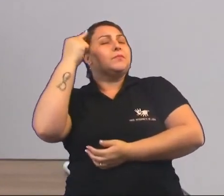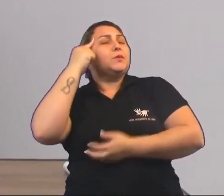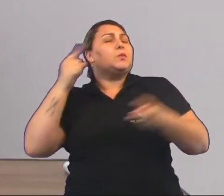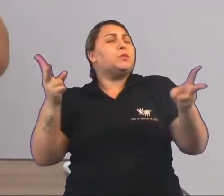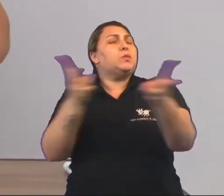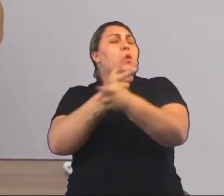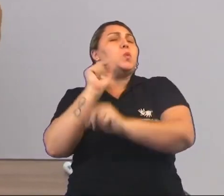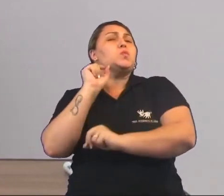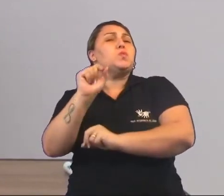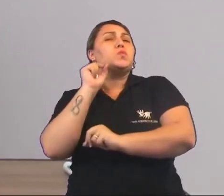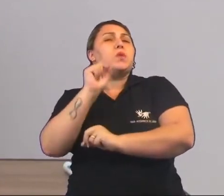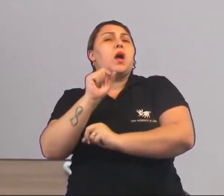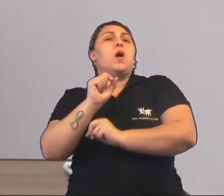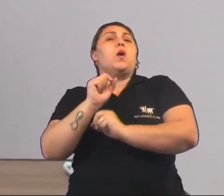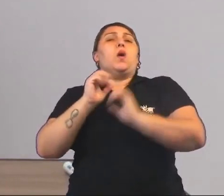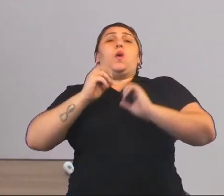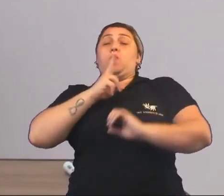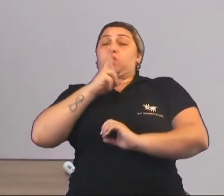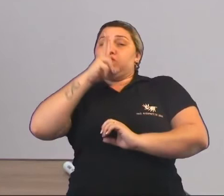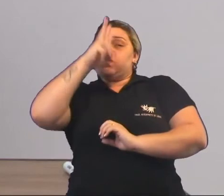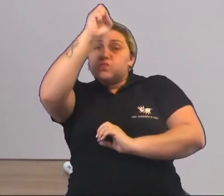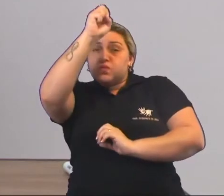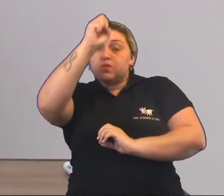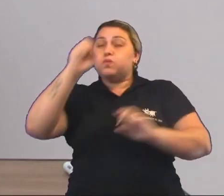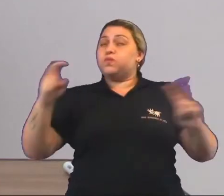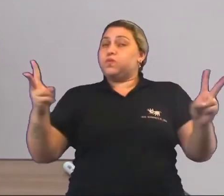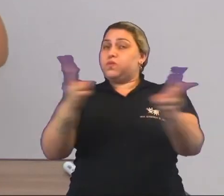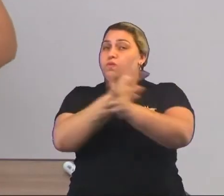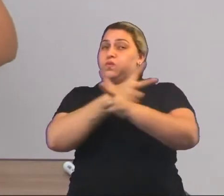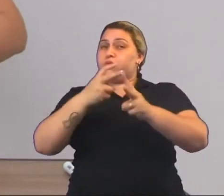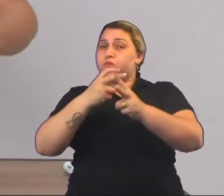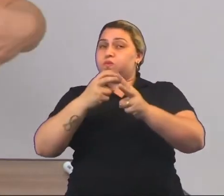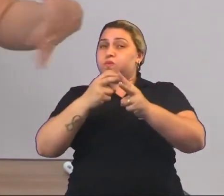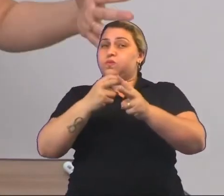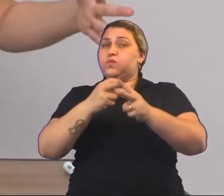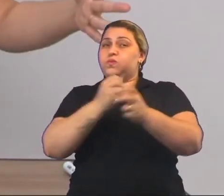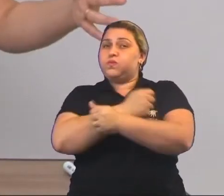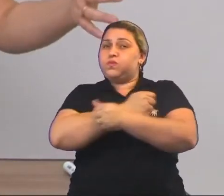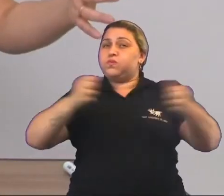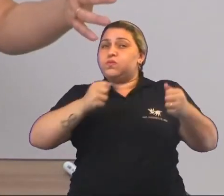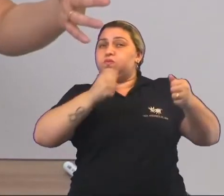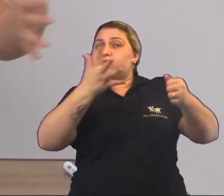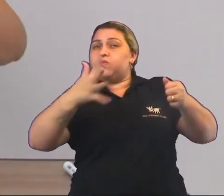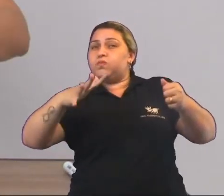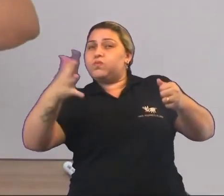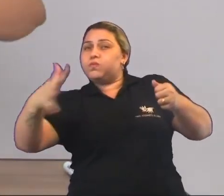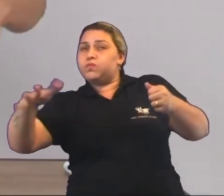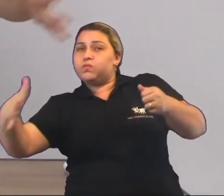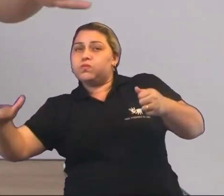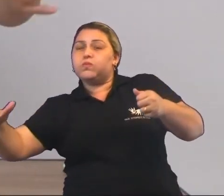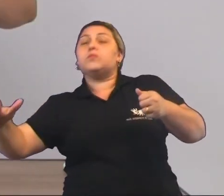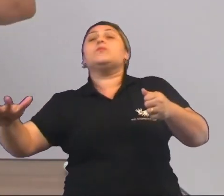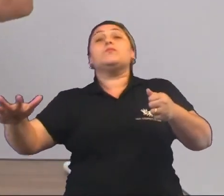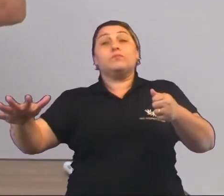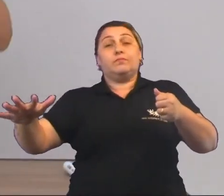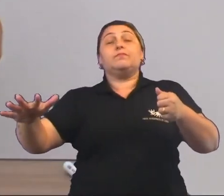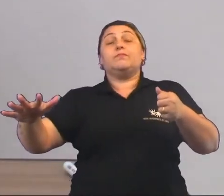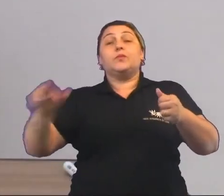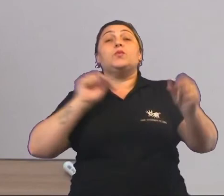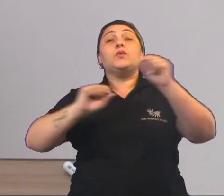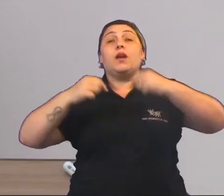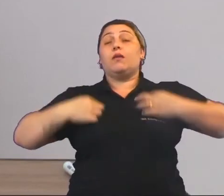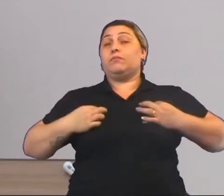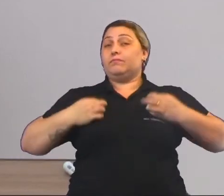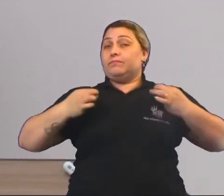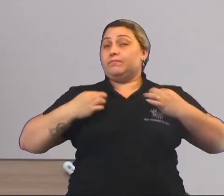do vento era o quê? Eu vou soprar um vento bem forte para que leve, não é mesmo? Para que leve embora o